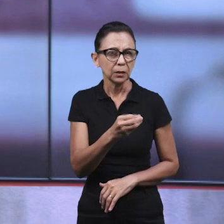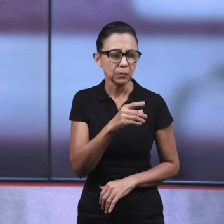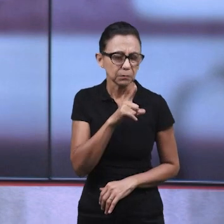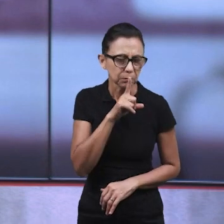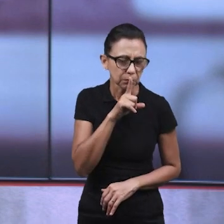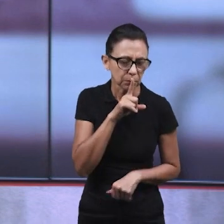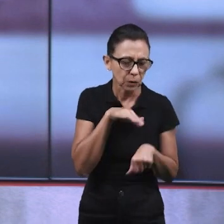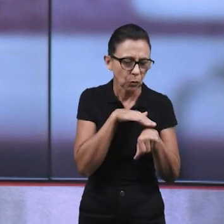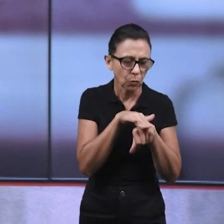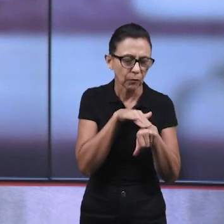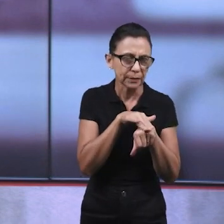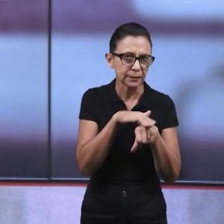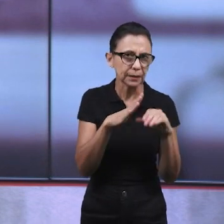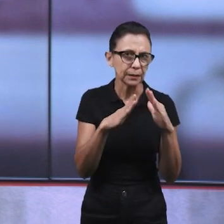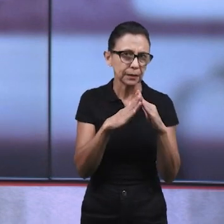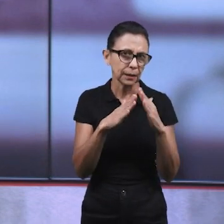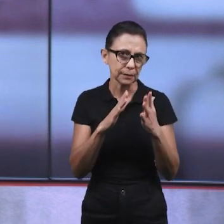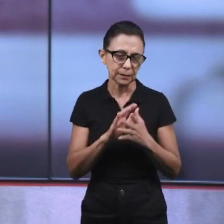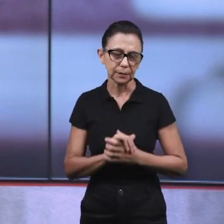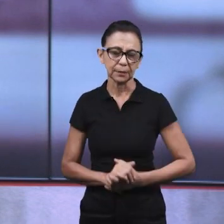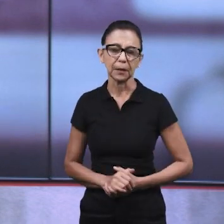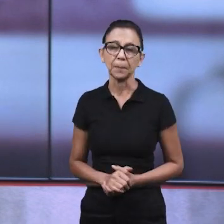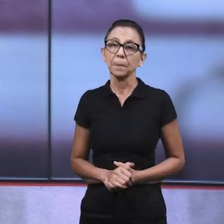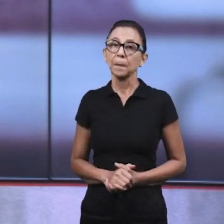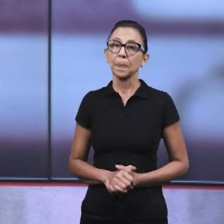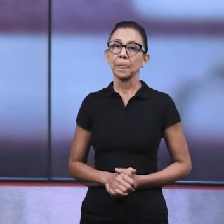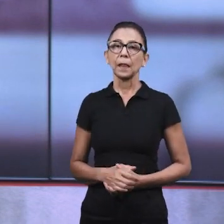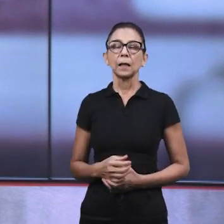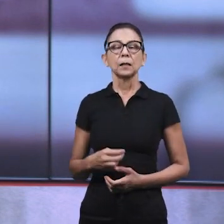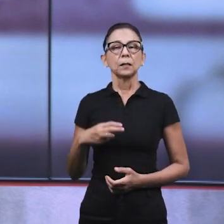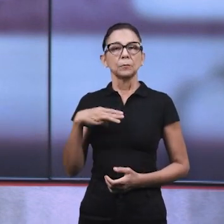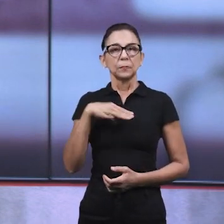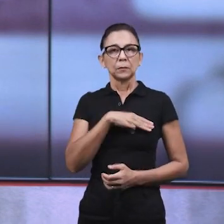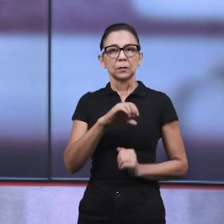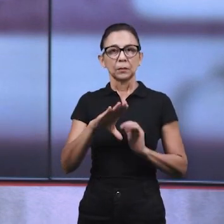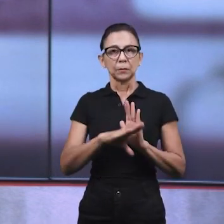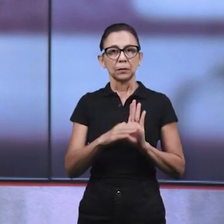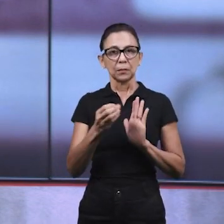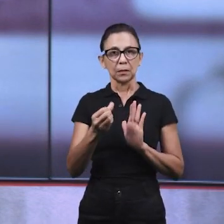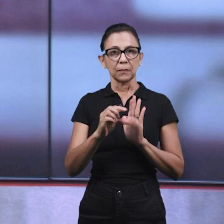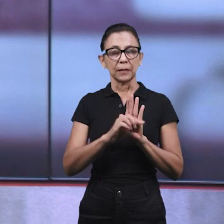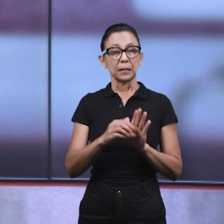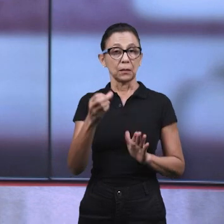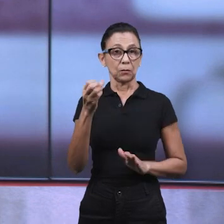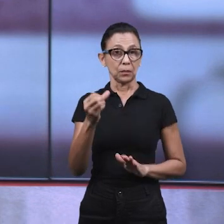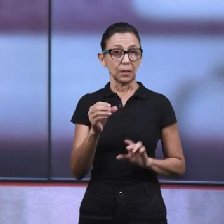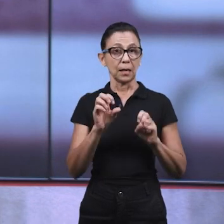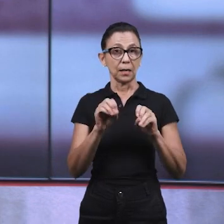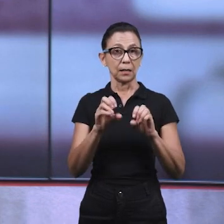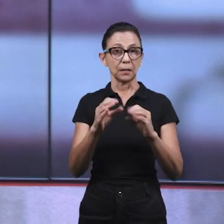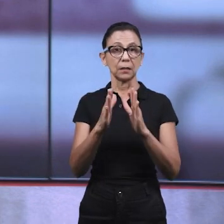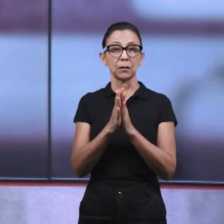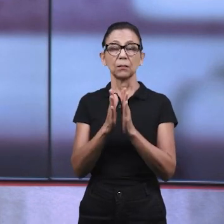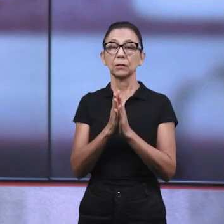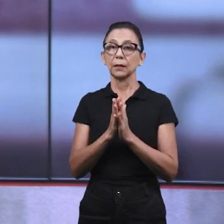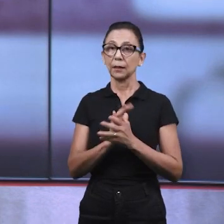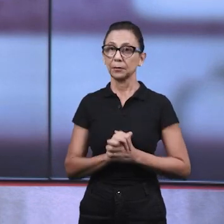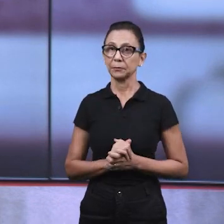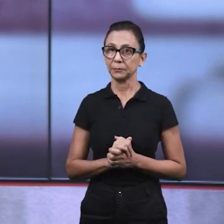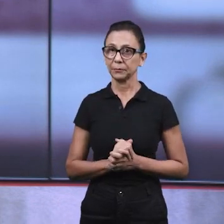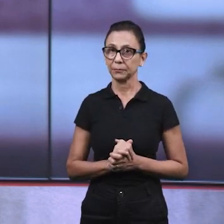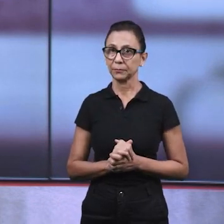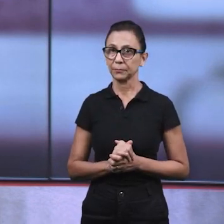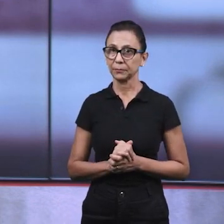nos ensina a orar em Mateus capítulo 6, versículo 6, mas tu, quando orares, entra no